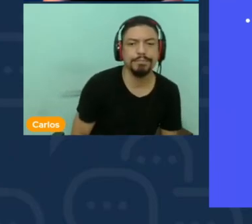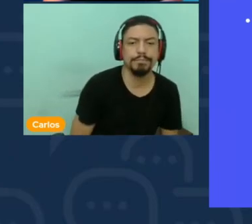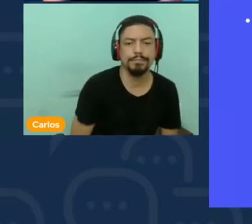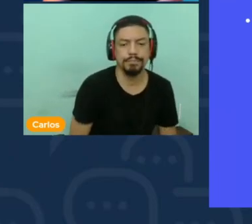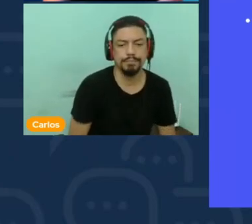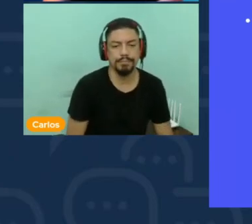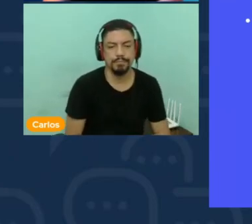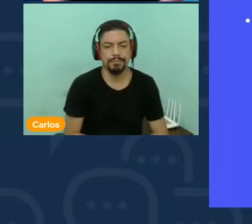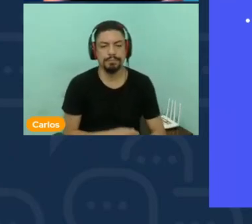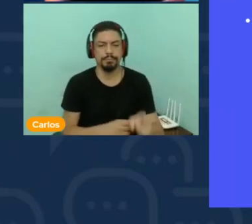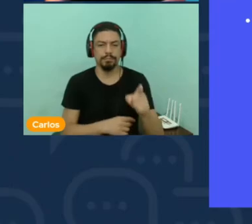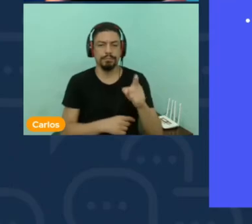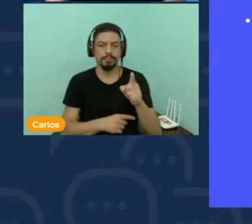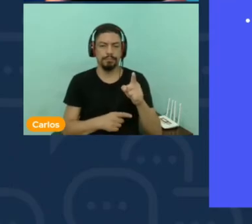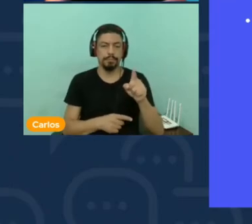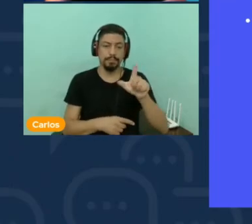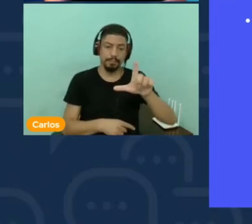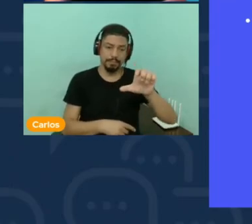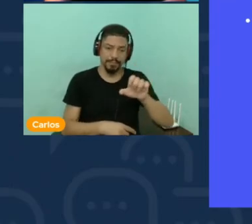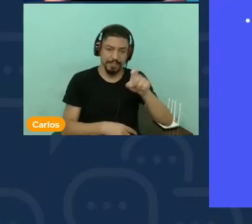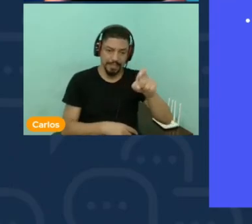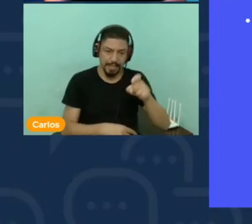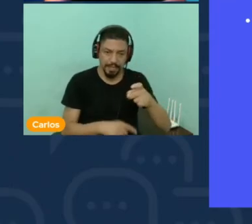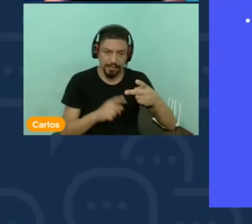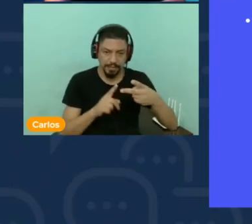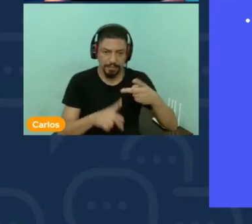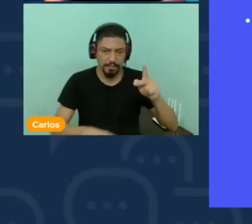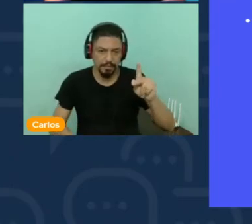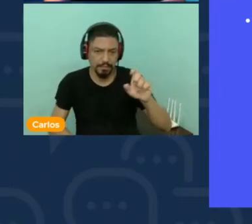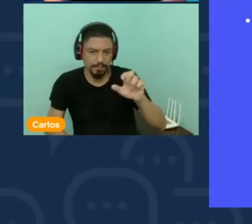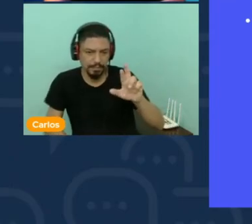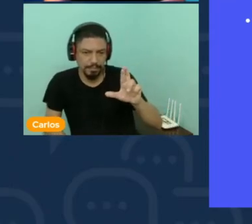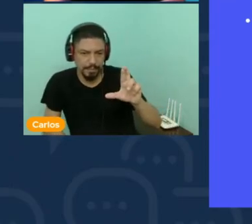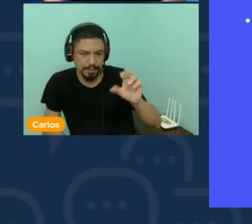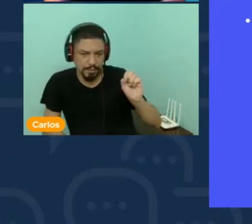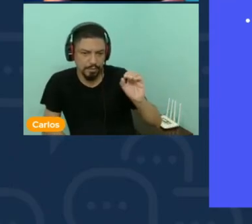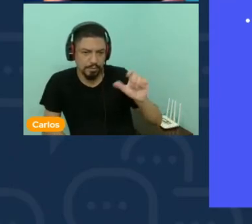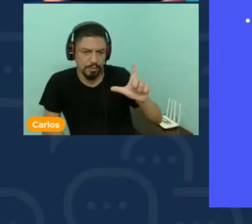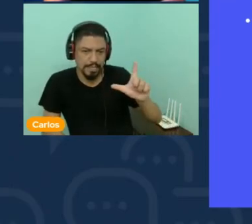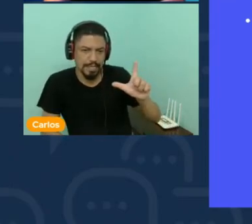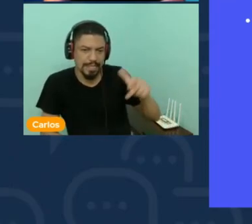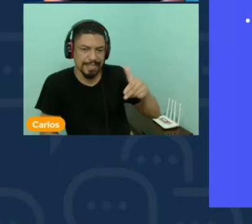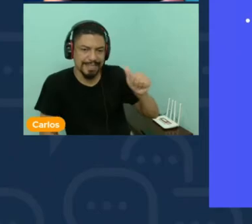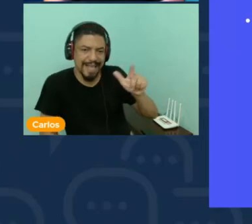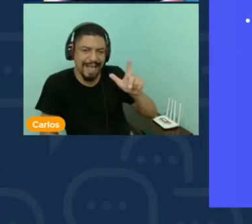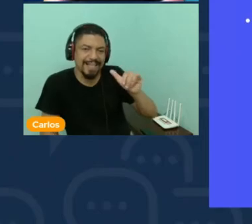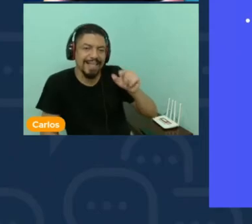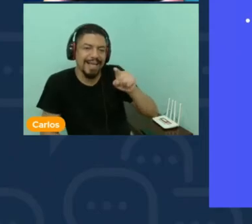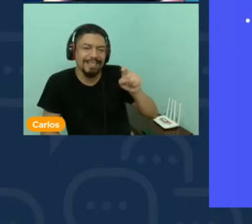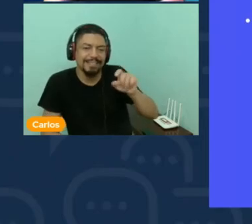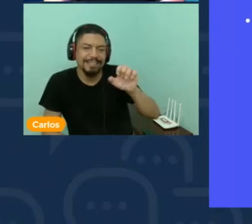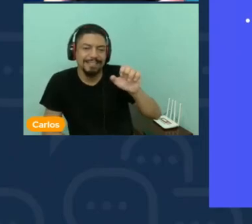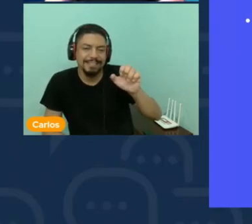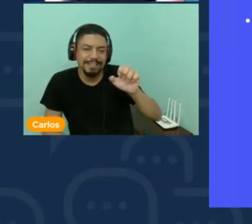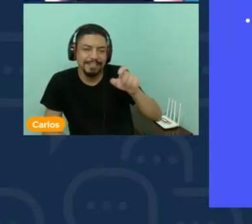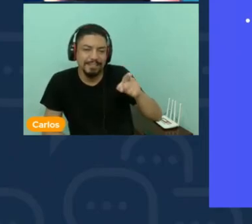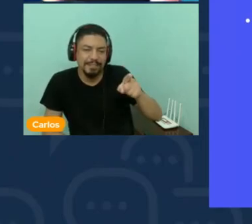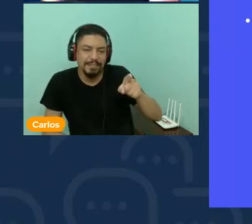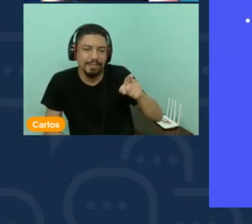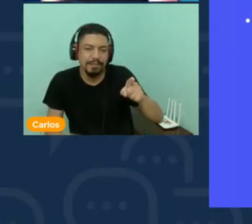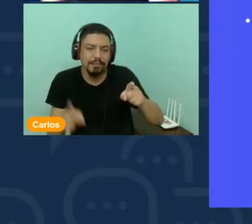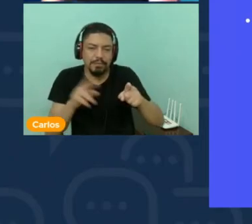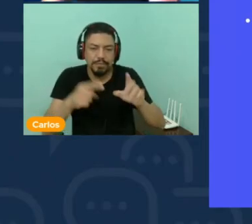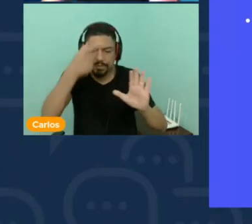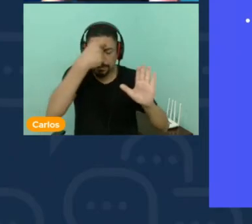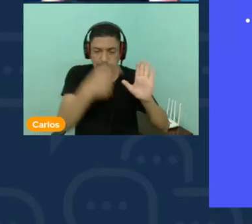Tanto o Amazon Lex quanto o Amazon Personalizing vão usar inteligência artificial por trás para